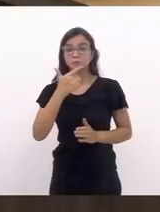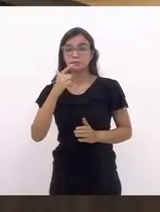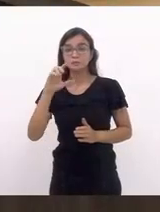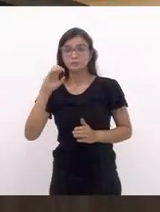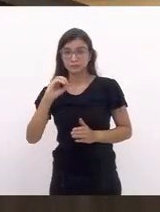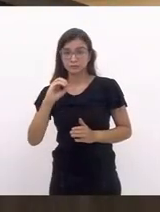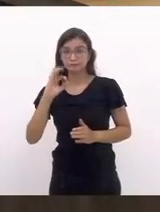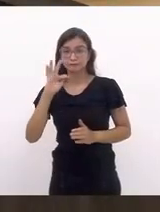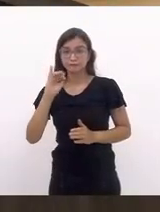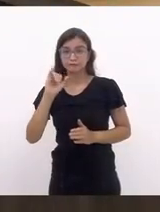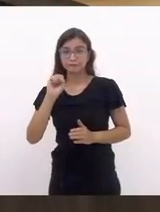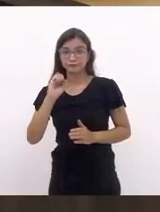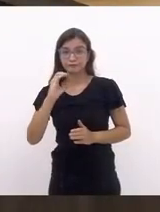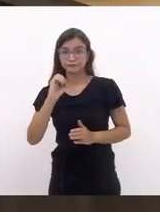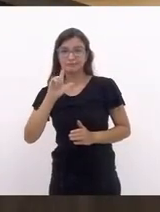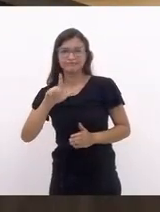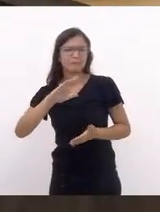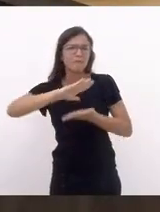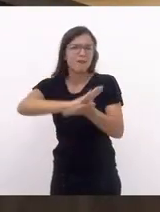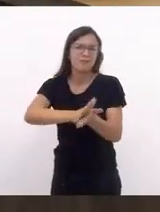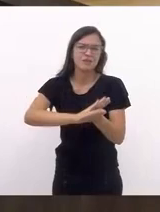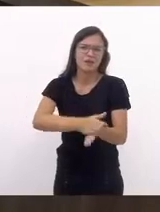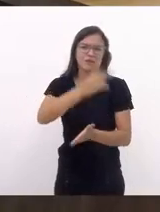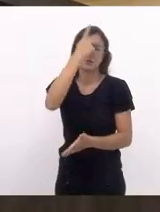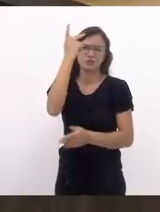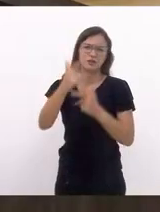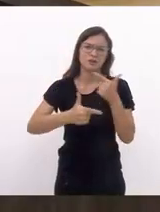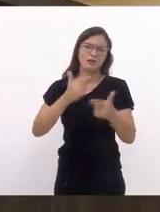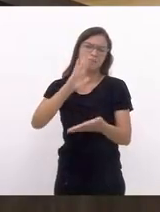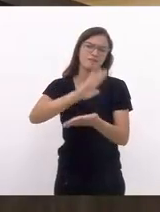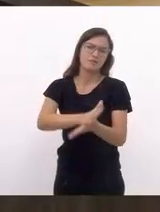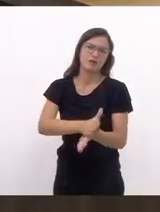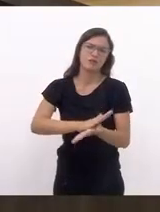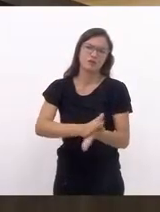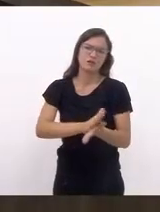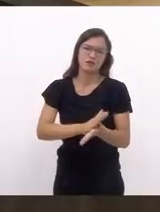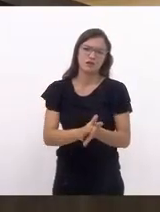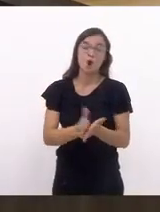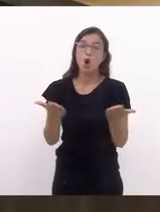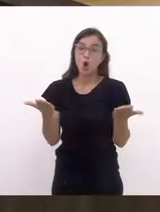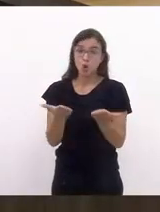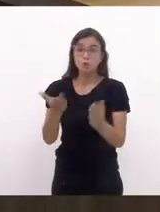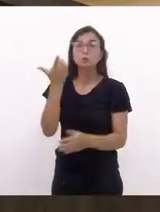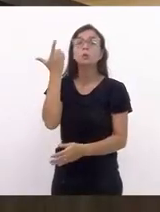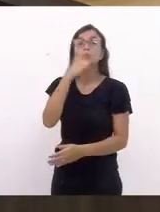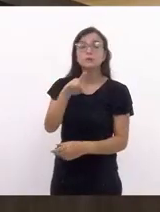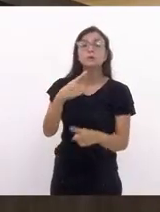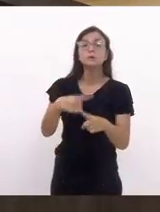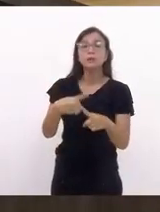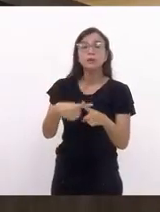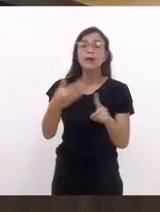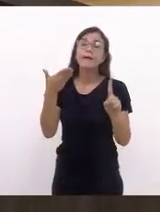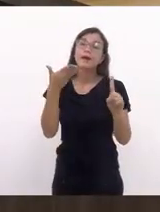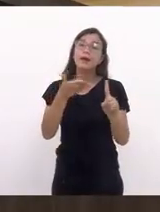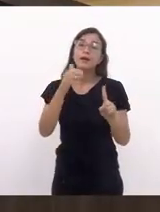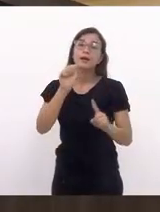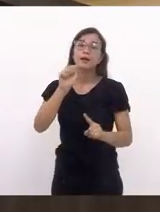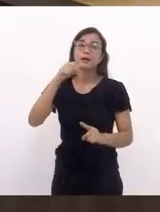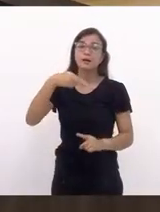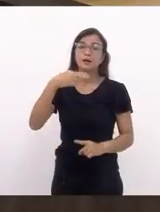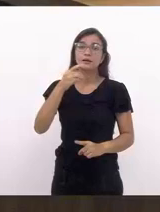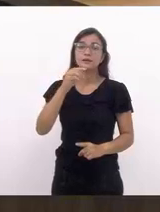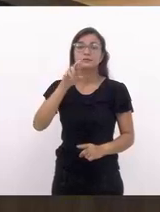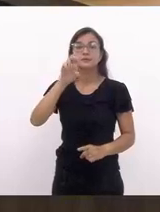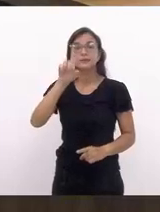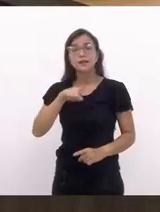hoje é graças o entendimento do presidente André Ceciliano com o governo do estado com o líder